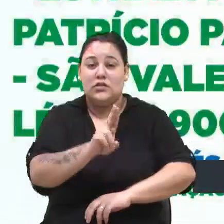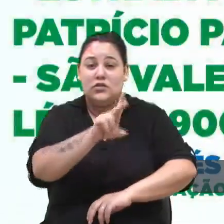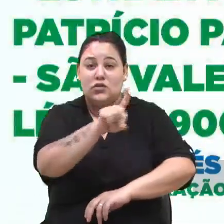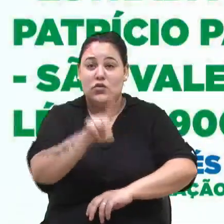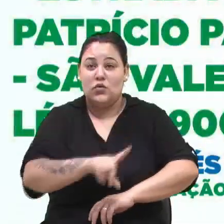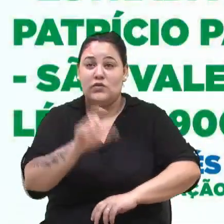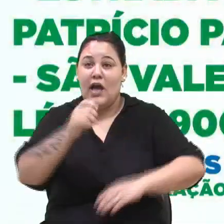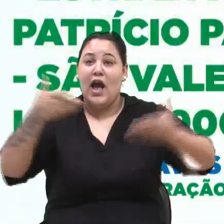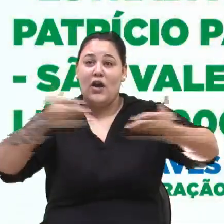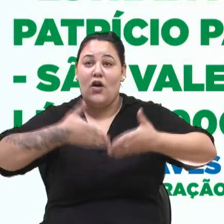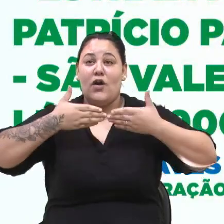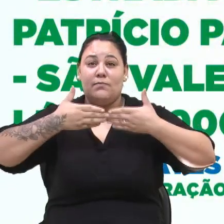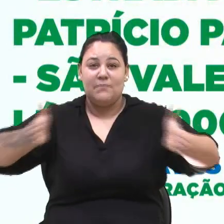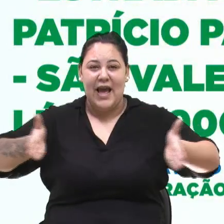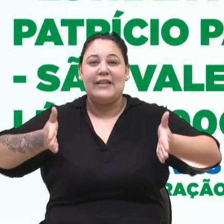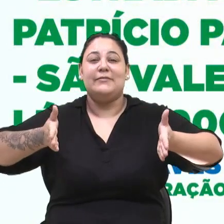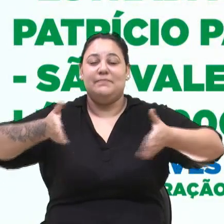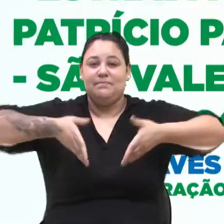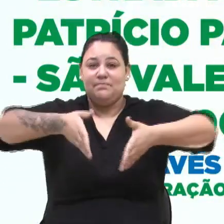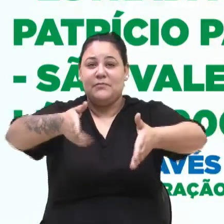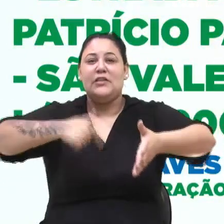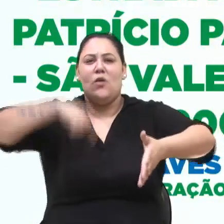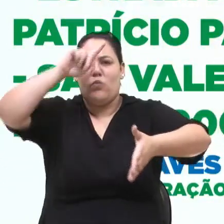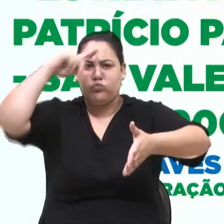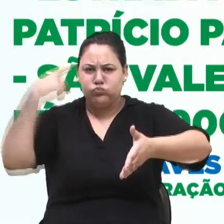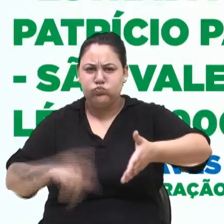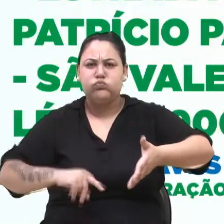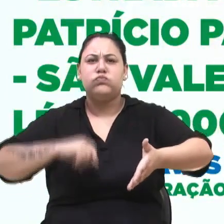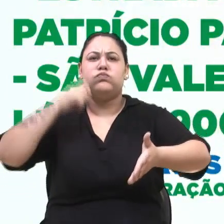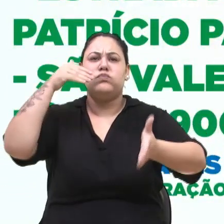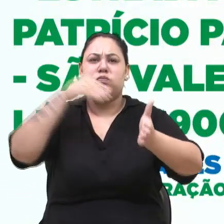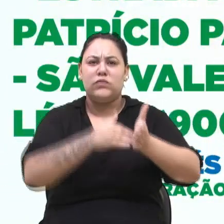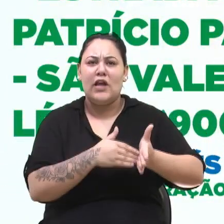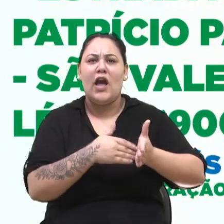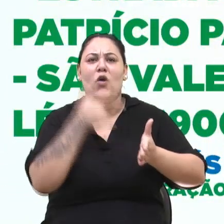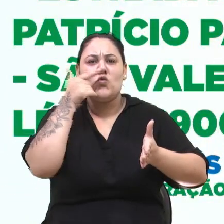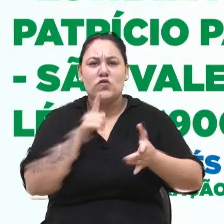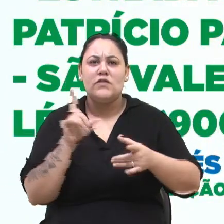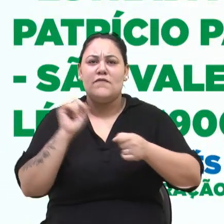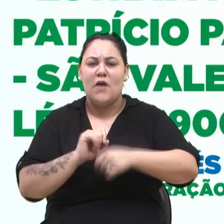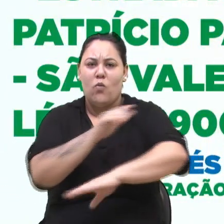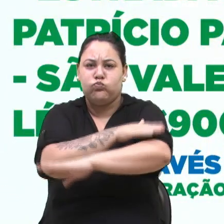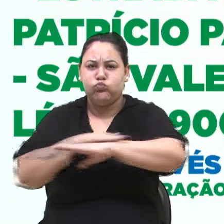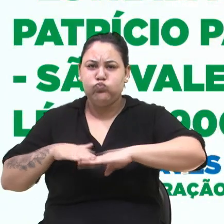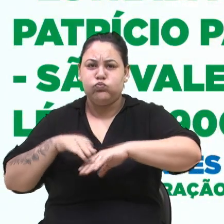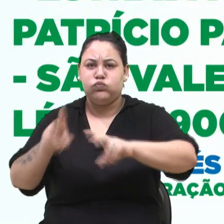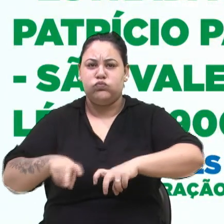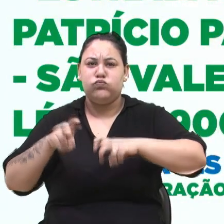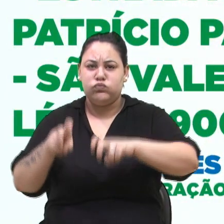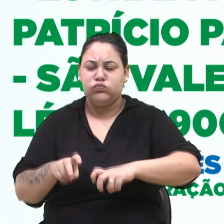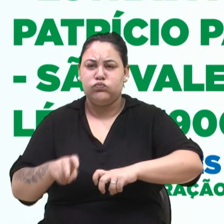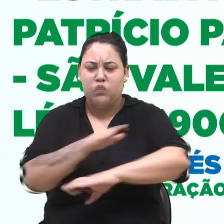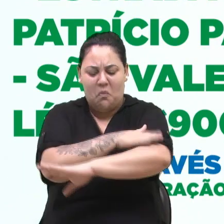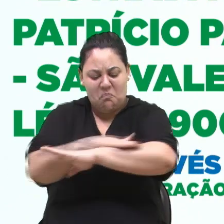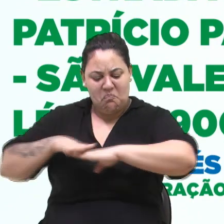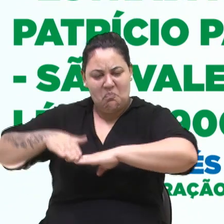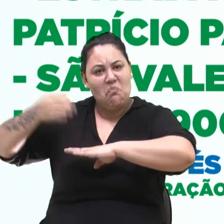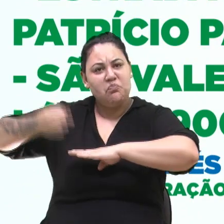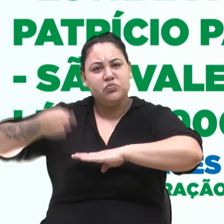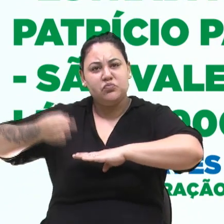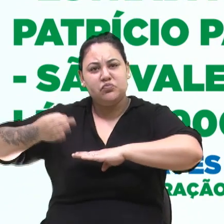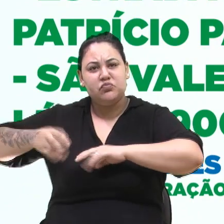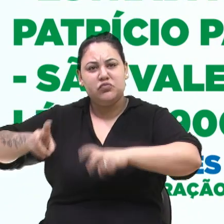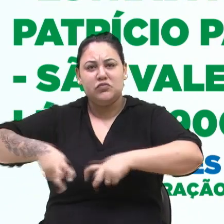Que eu trabalharia incansavelmente na conclusão dos asfaltos no interior. Nós temos a